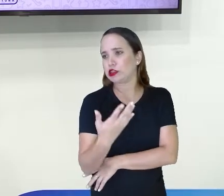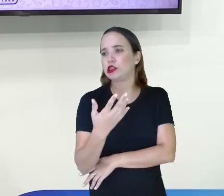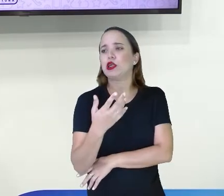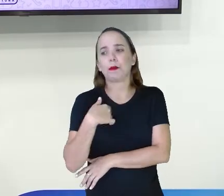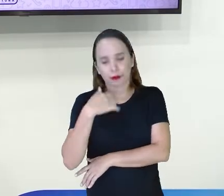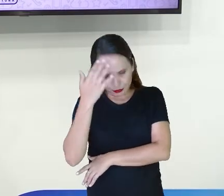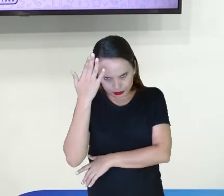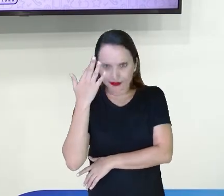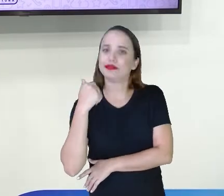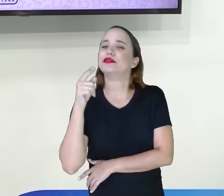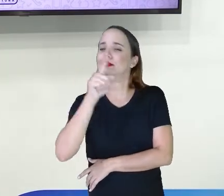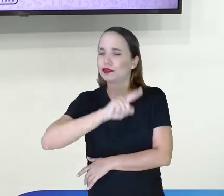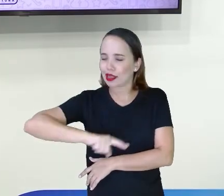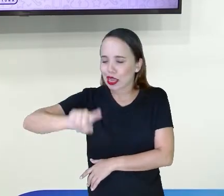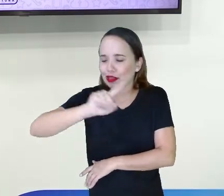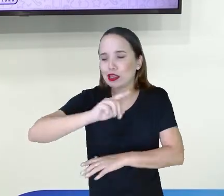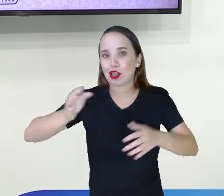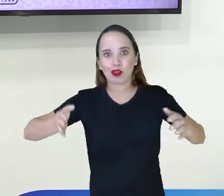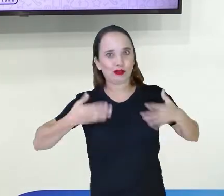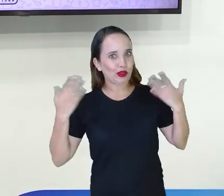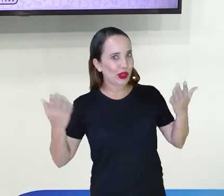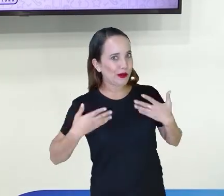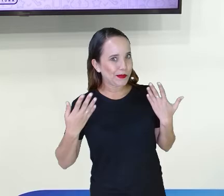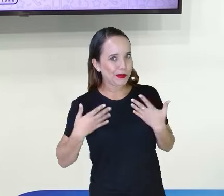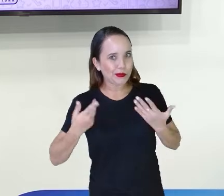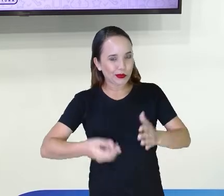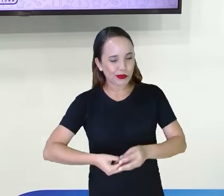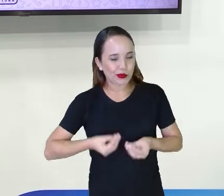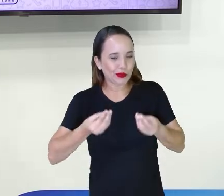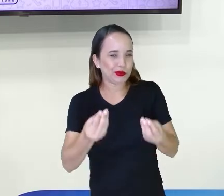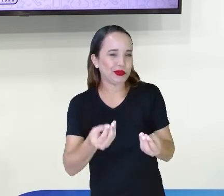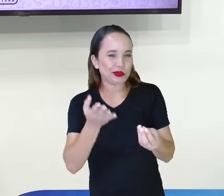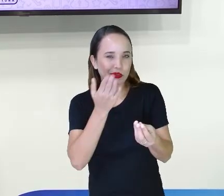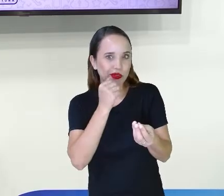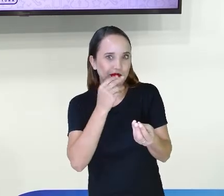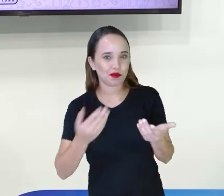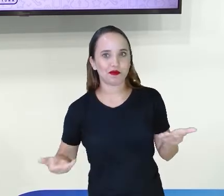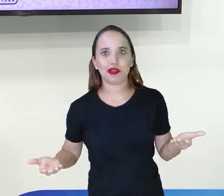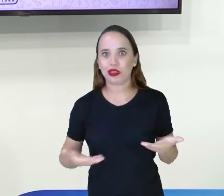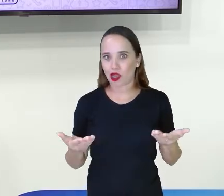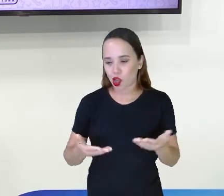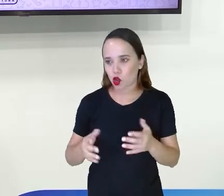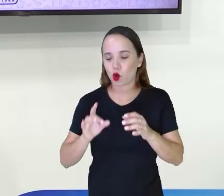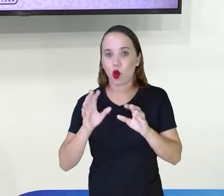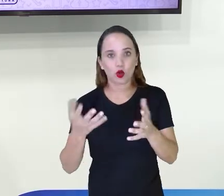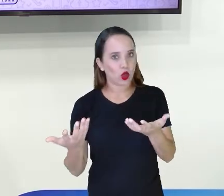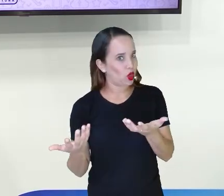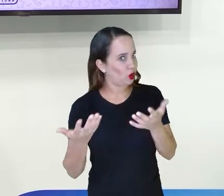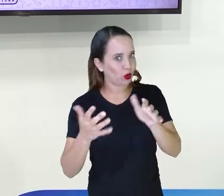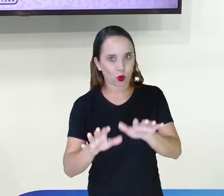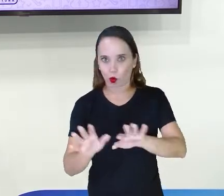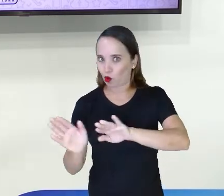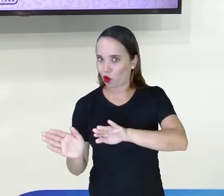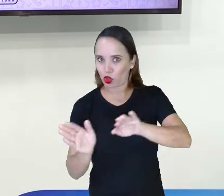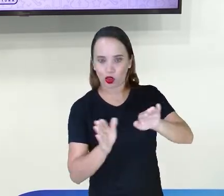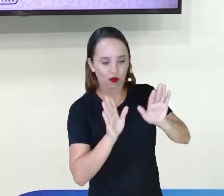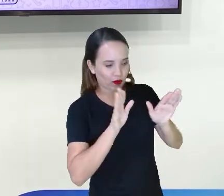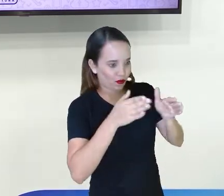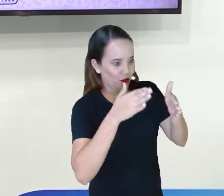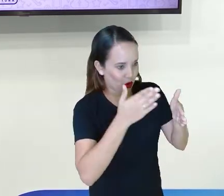sei que vocês ficam animados quando eu trago comida, né? Dessa vez, para tirar o foco da comida,